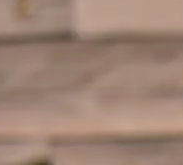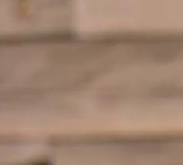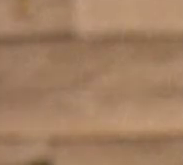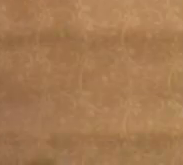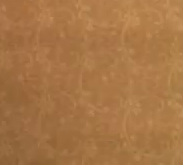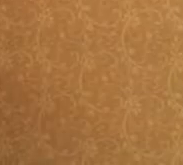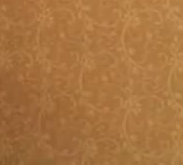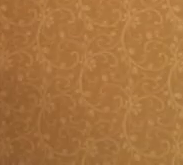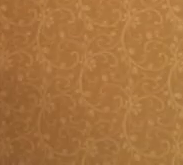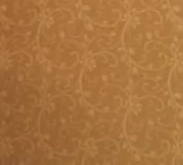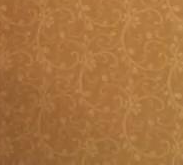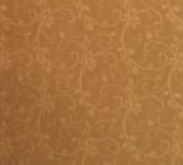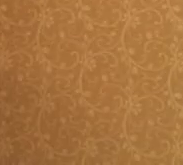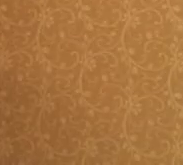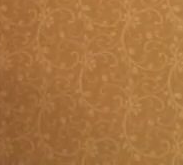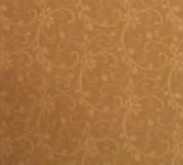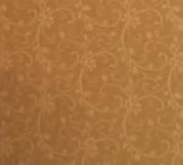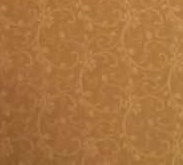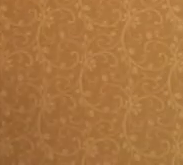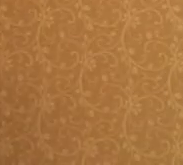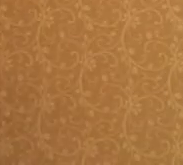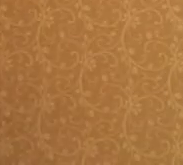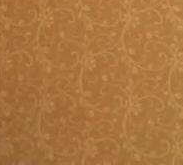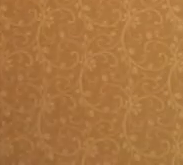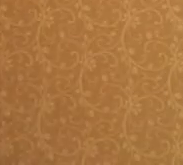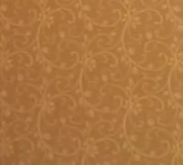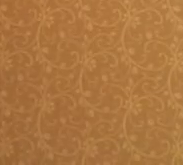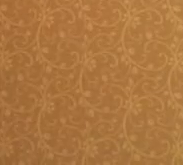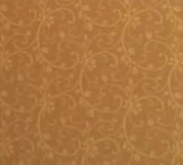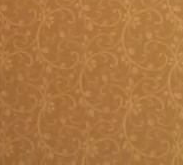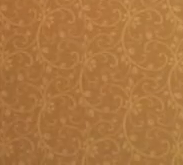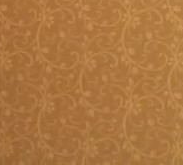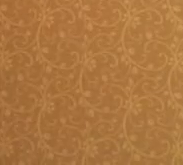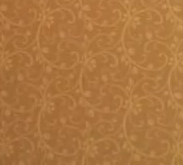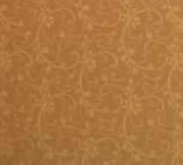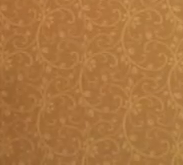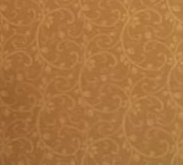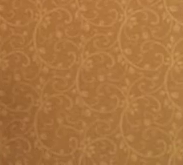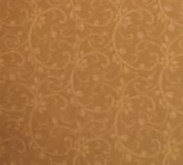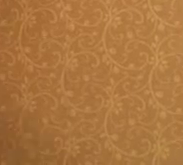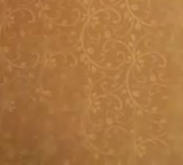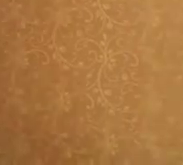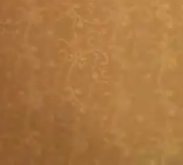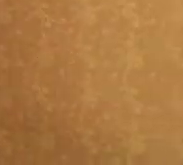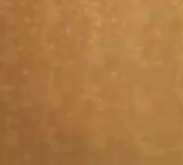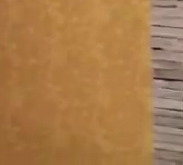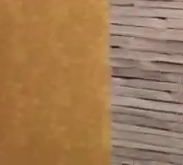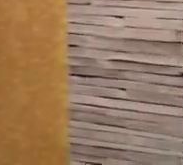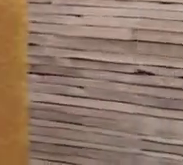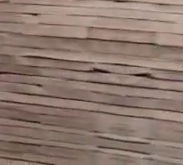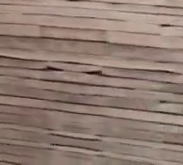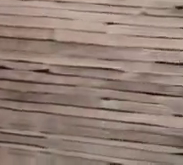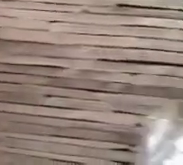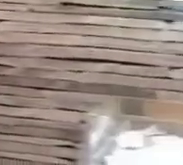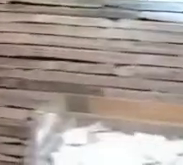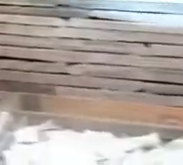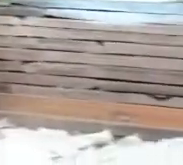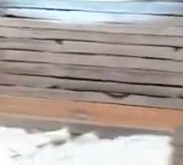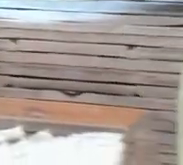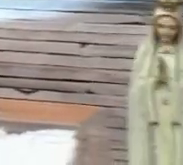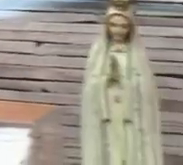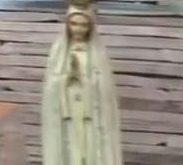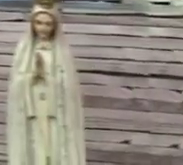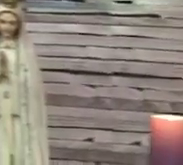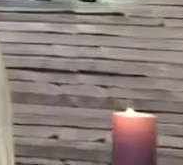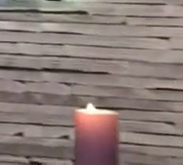Boa noite, amigos de todo o Brasil. O refrão diz: é grande o nosso pecado, porém é maior o coração de Deus. Nesta